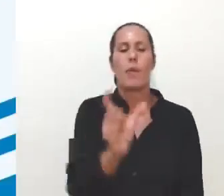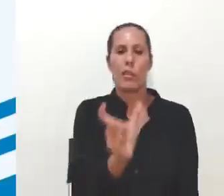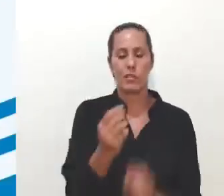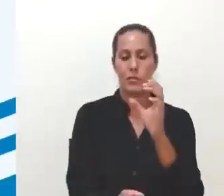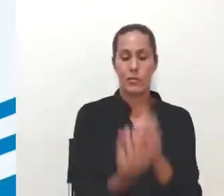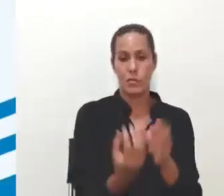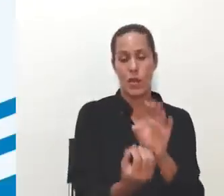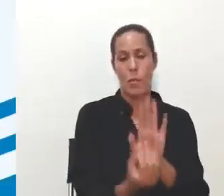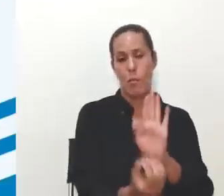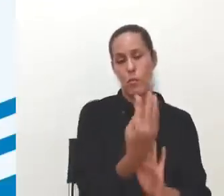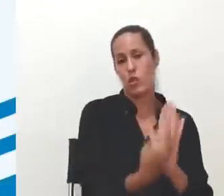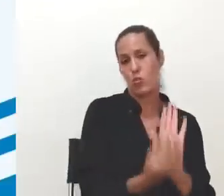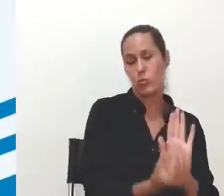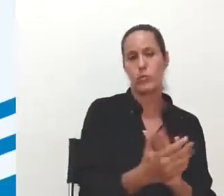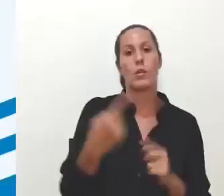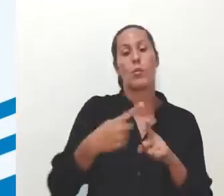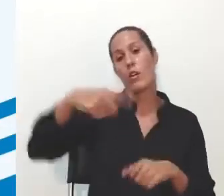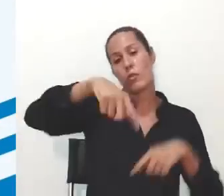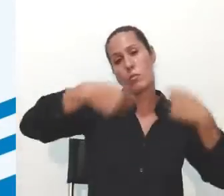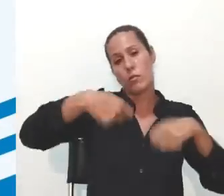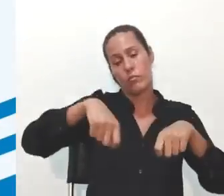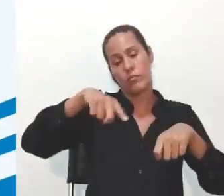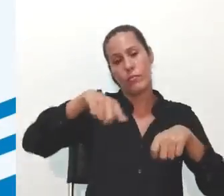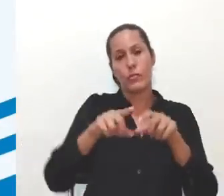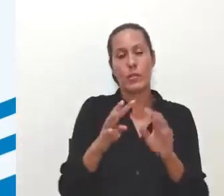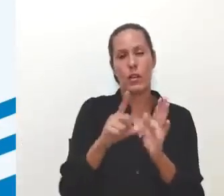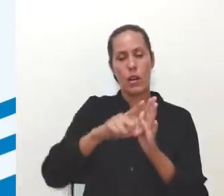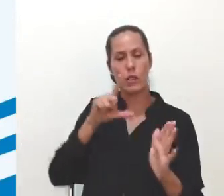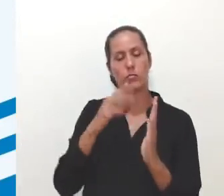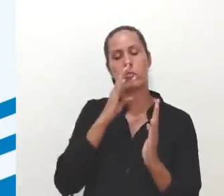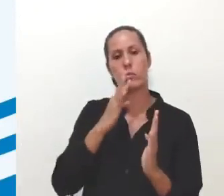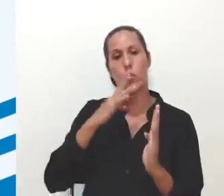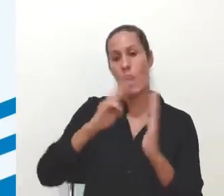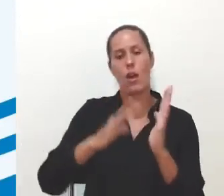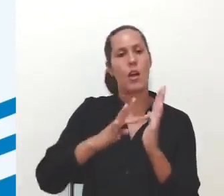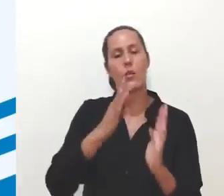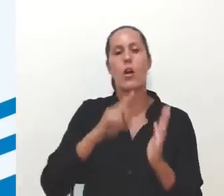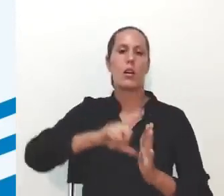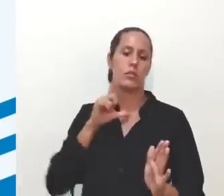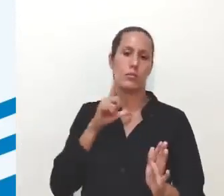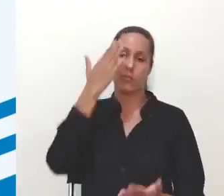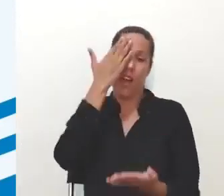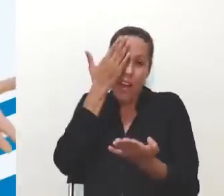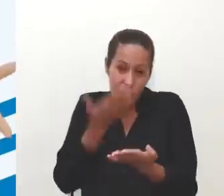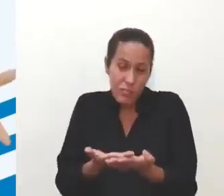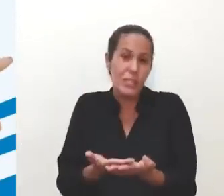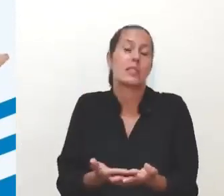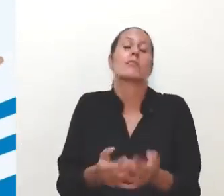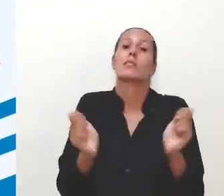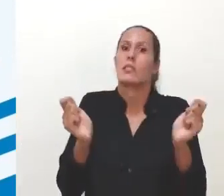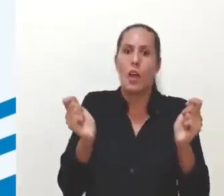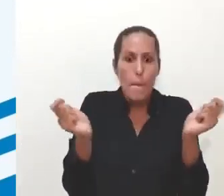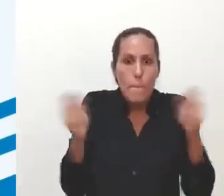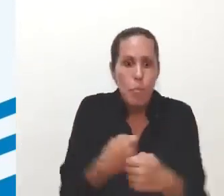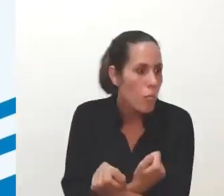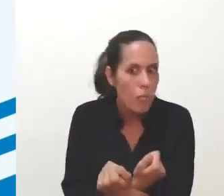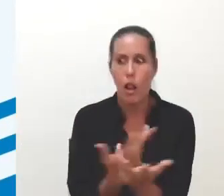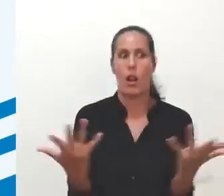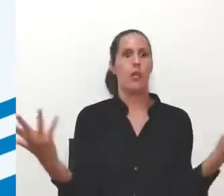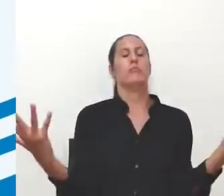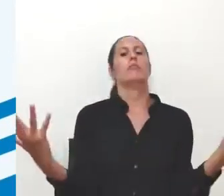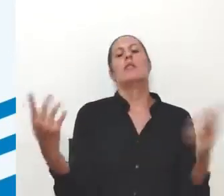texto. Então, temos que escolher bem o que dizer. Então, escolha bem suas palavras na hora de produzir o seu